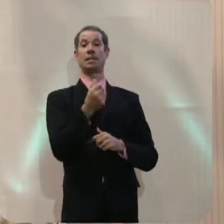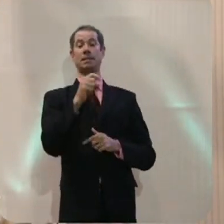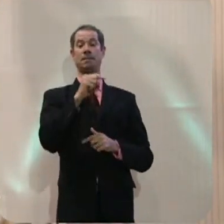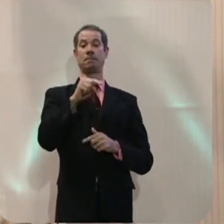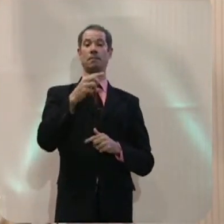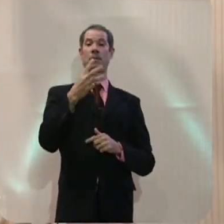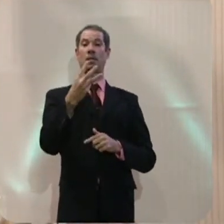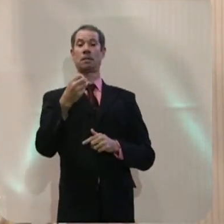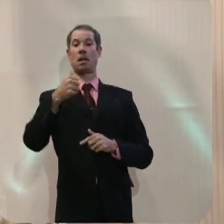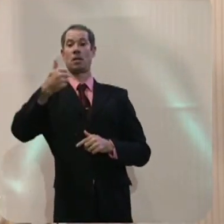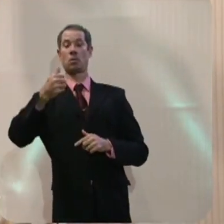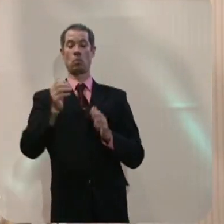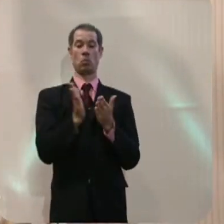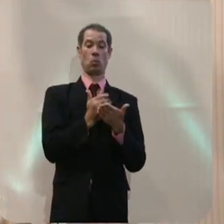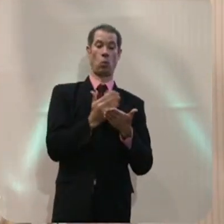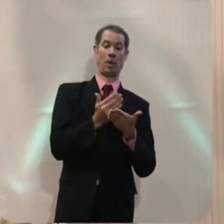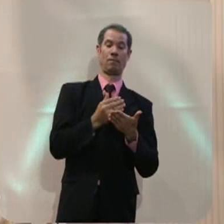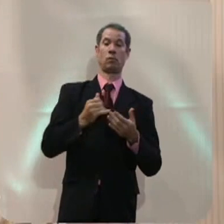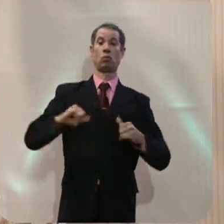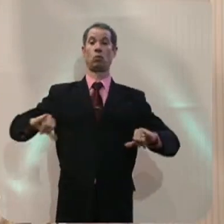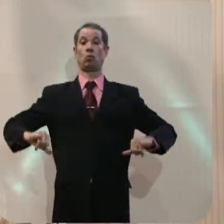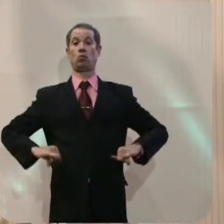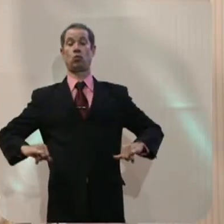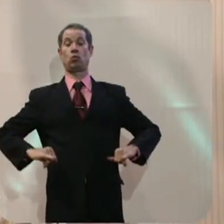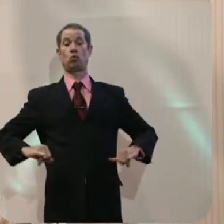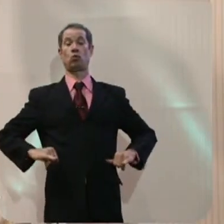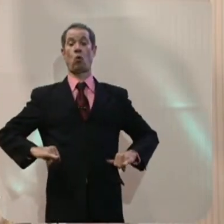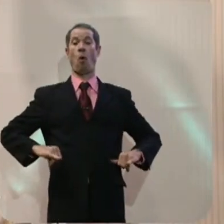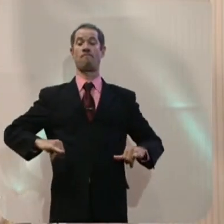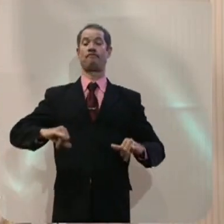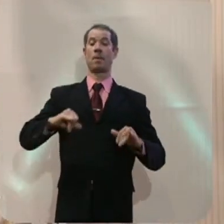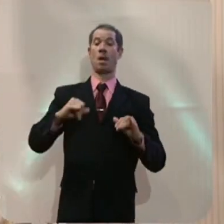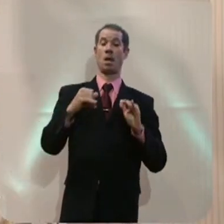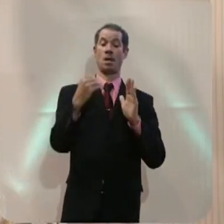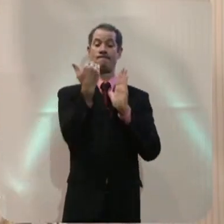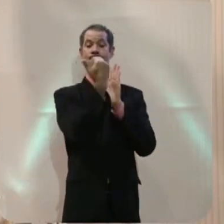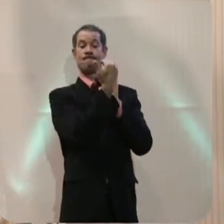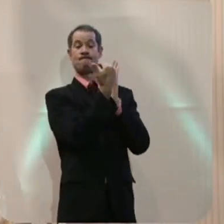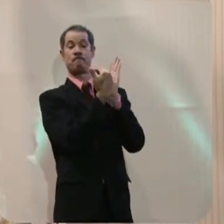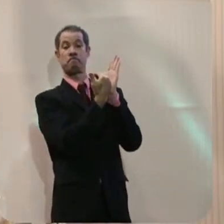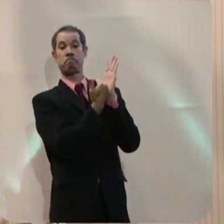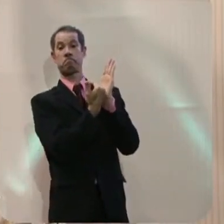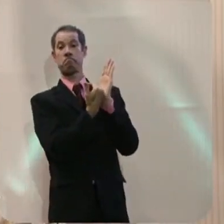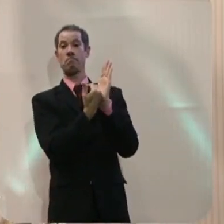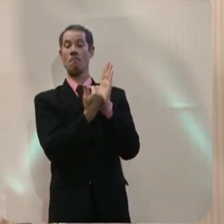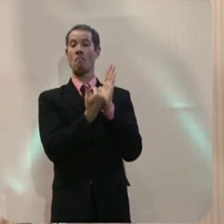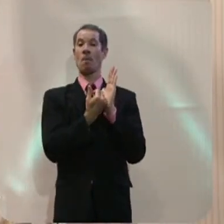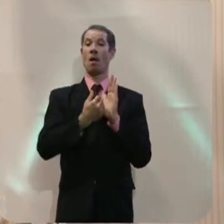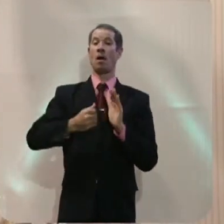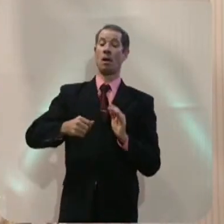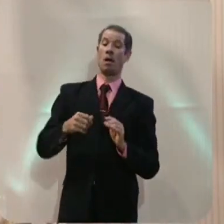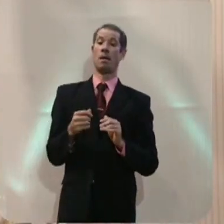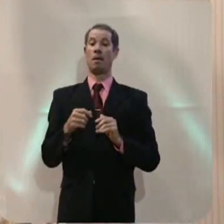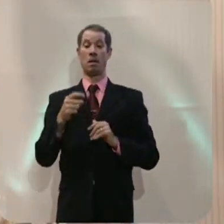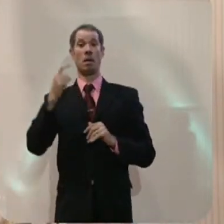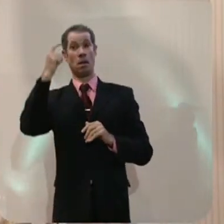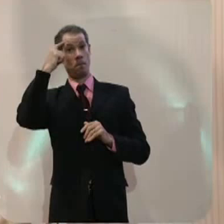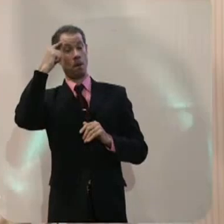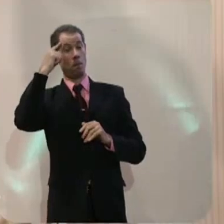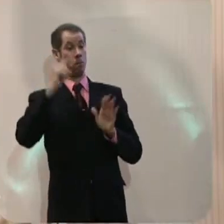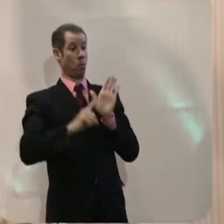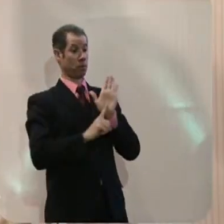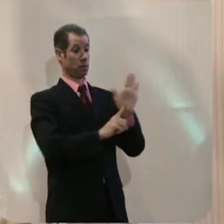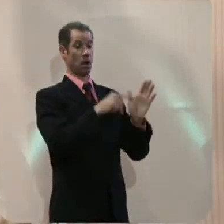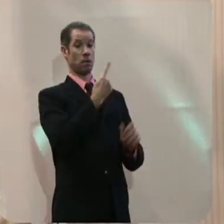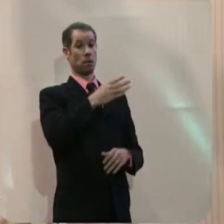livro de Jó, onde Jó usa uma série de expressões para denotar aos seus amigos e